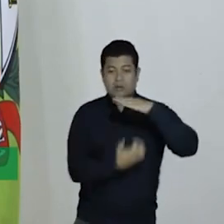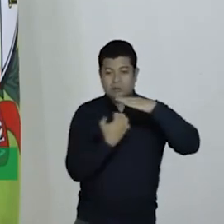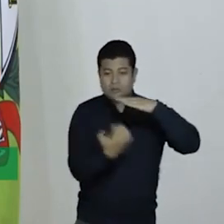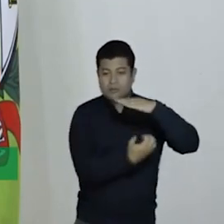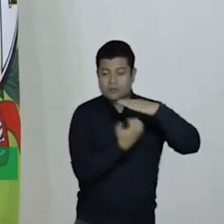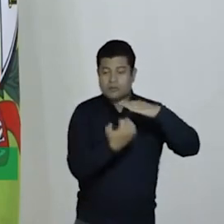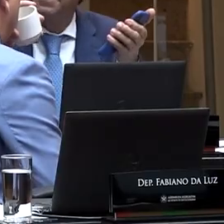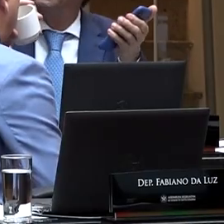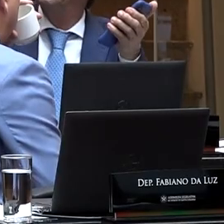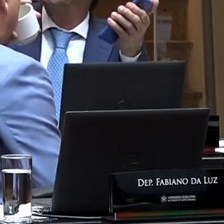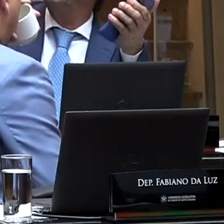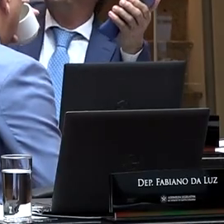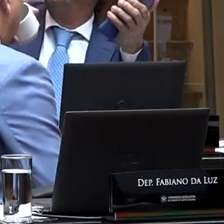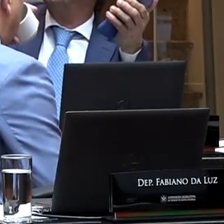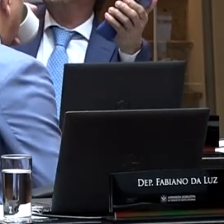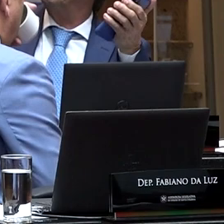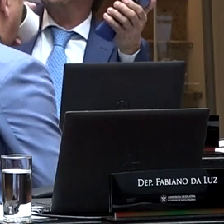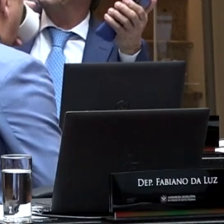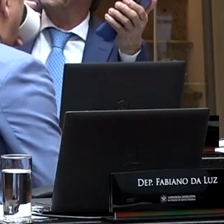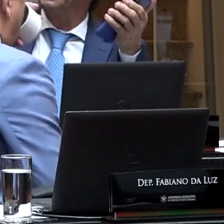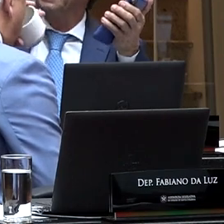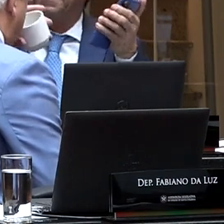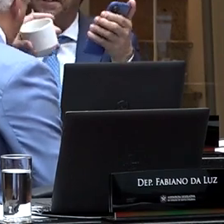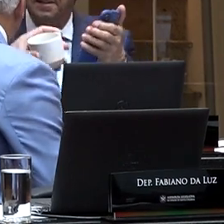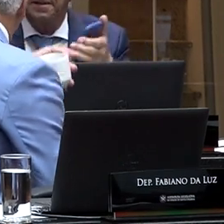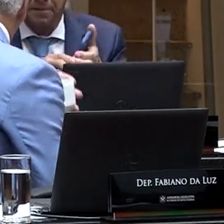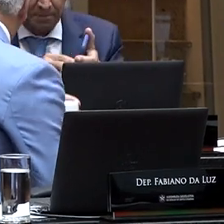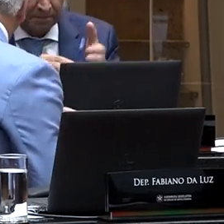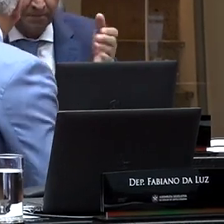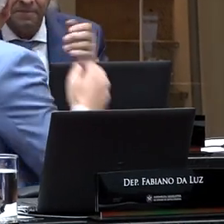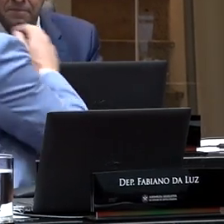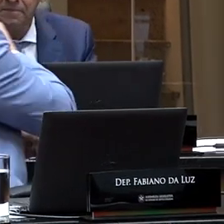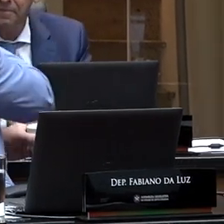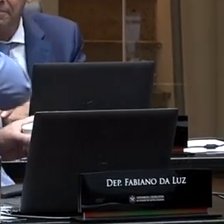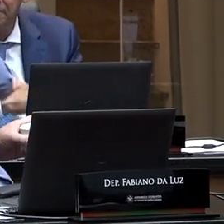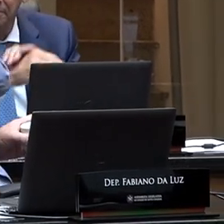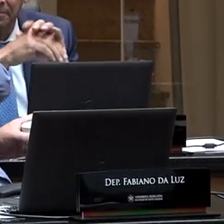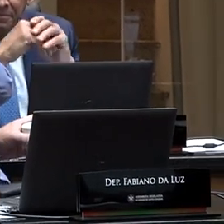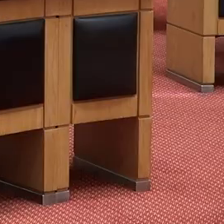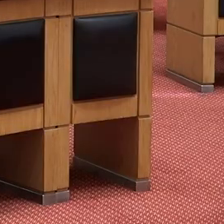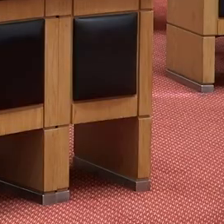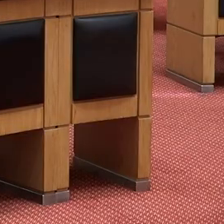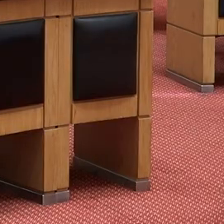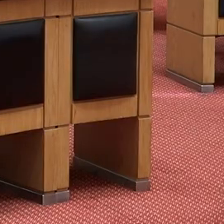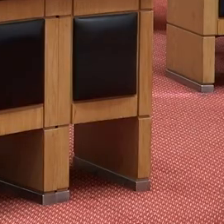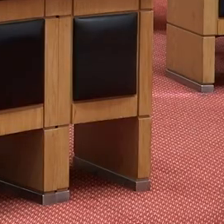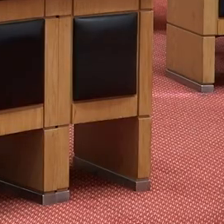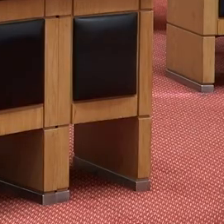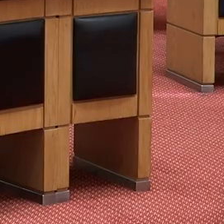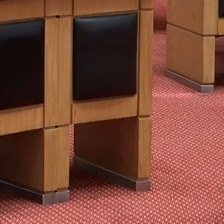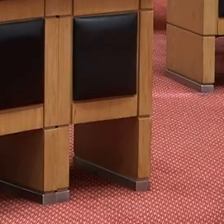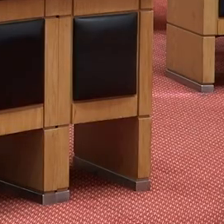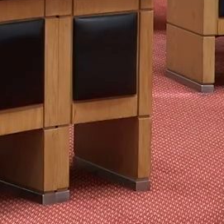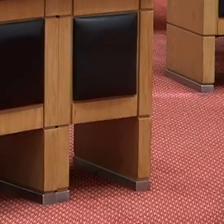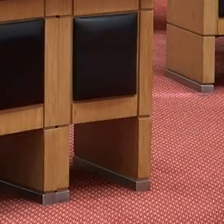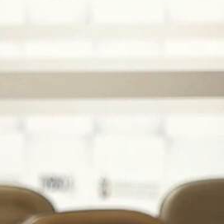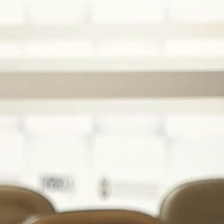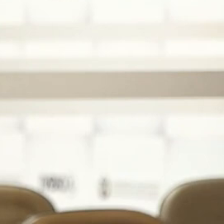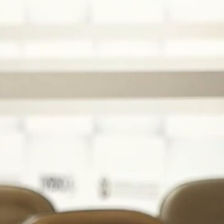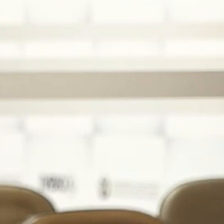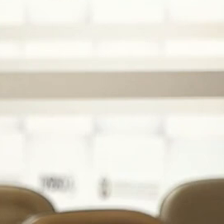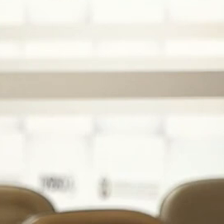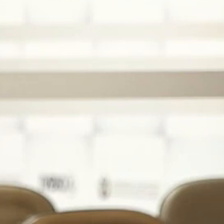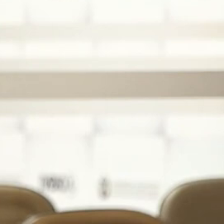nossa sociedade. O deputado Dr. Vicente Caro Preso abordou a sanção da lei que autoriza a ozonioterapia